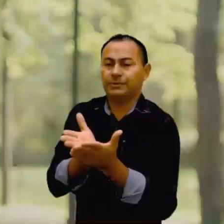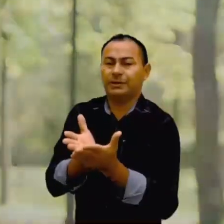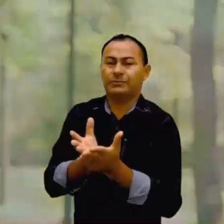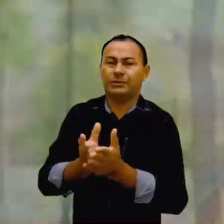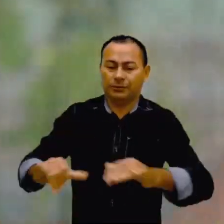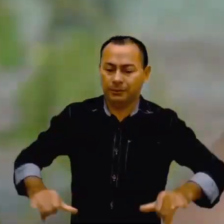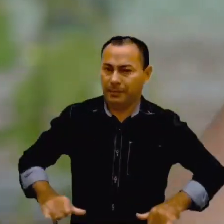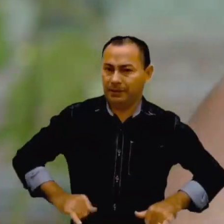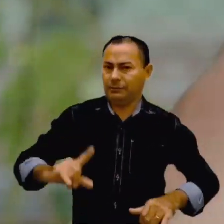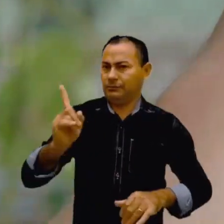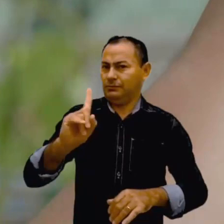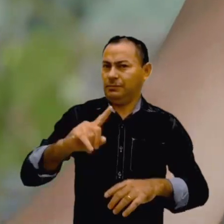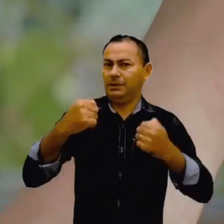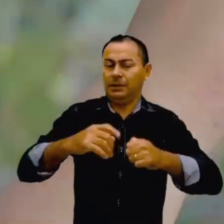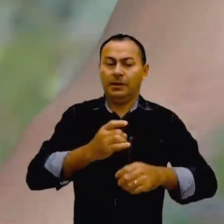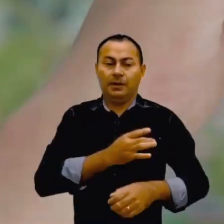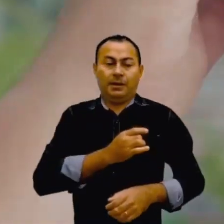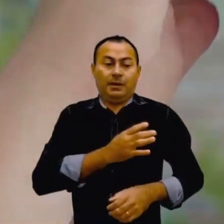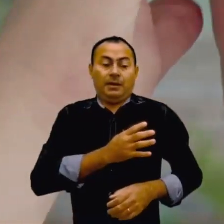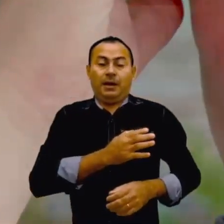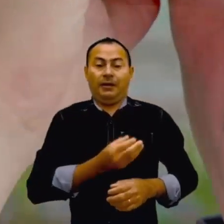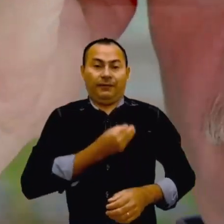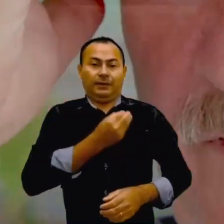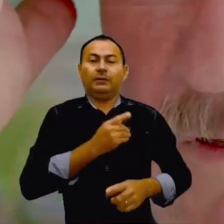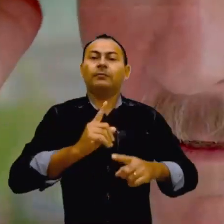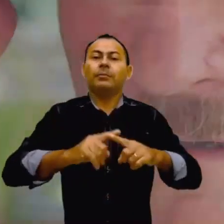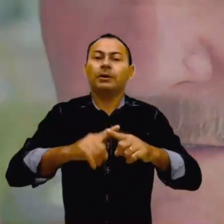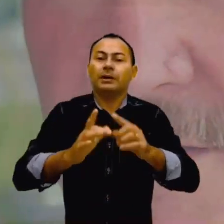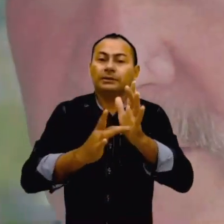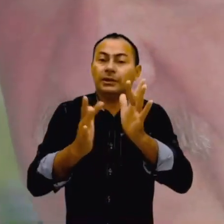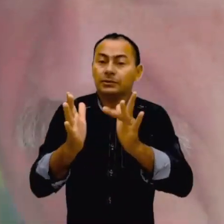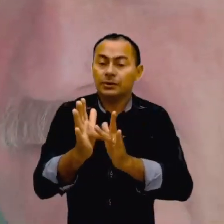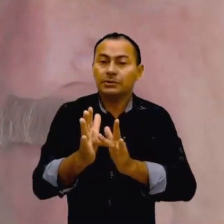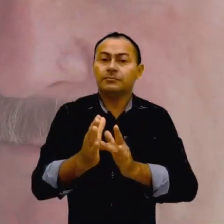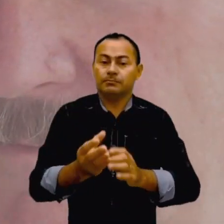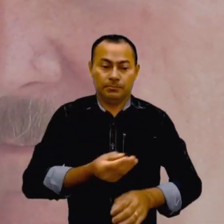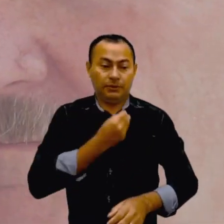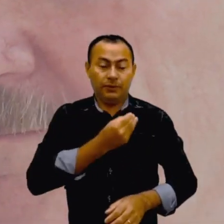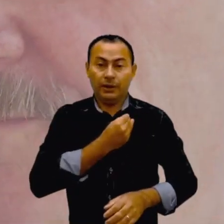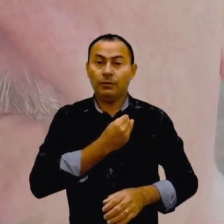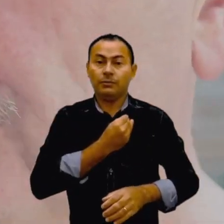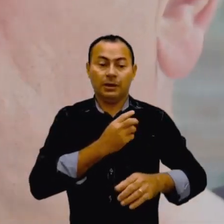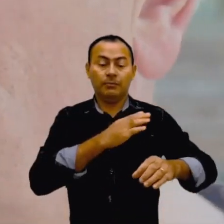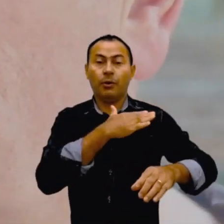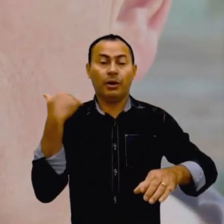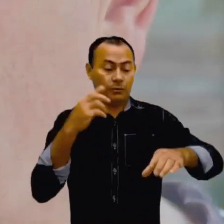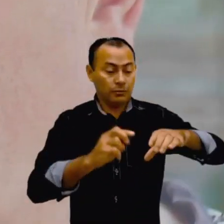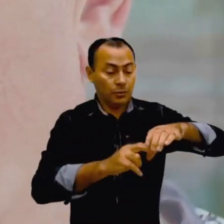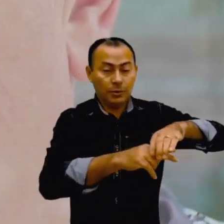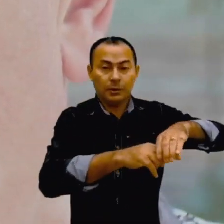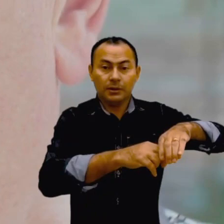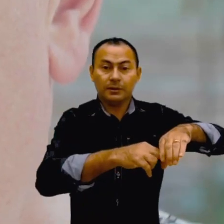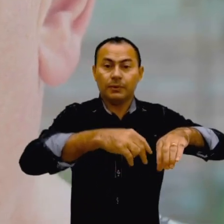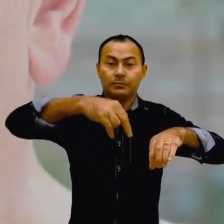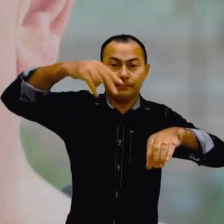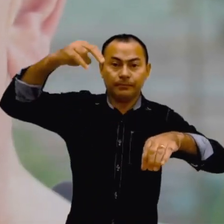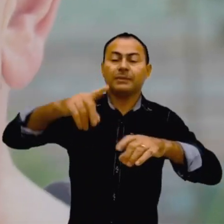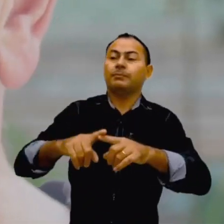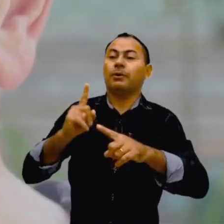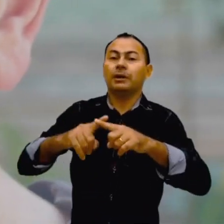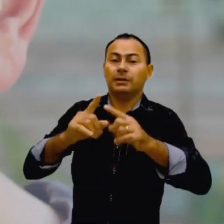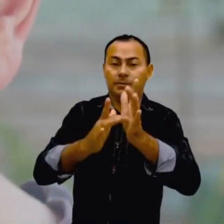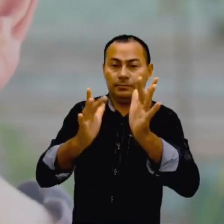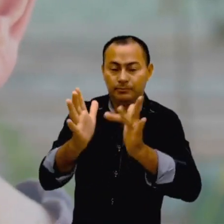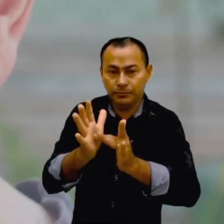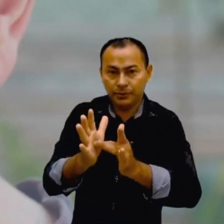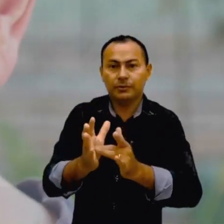nos impõe. Não precisamos temer a vida porque Jesus Cristo levantou dos mortos. Porque Ele vive, também podemos